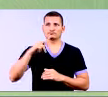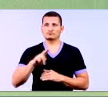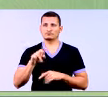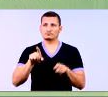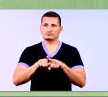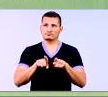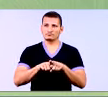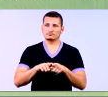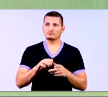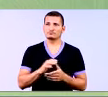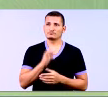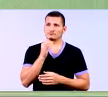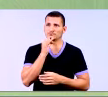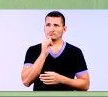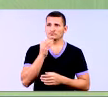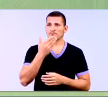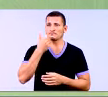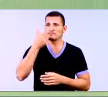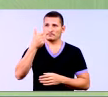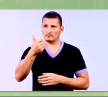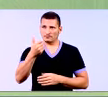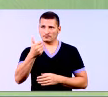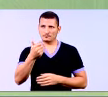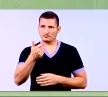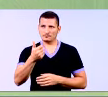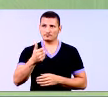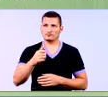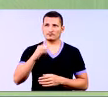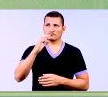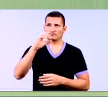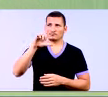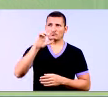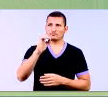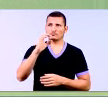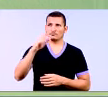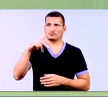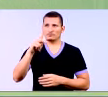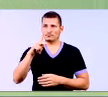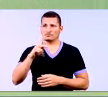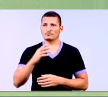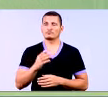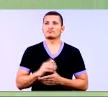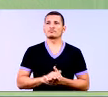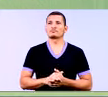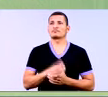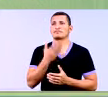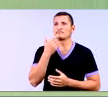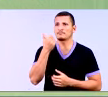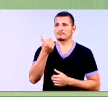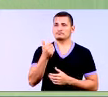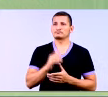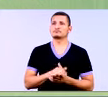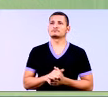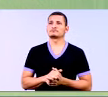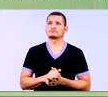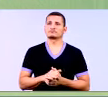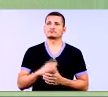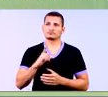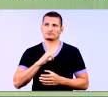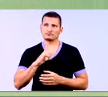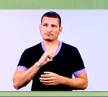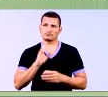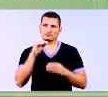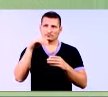aqui que quanto melhor esses barramentos, maior esse clock aqui, também é melhor para mim. Exatamente. Eu tenho que ter o clock interno